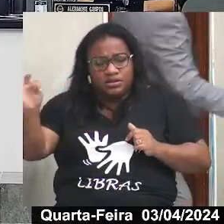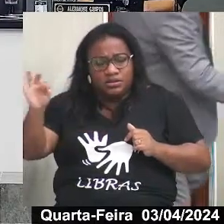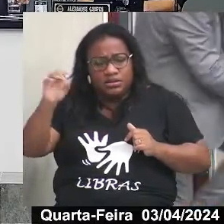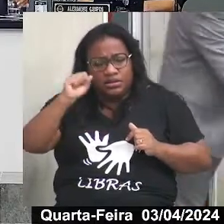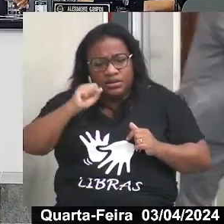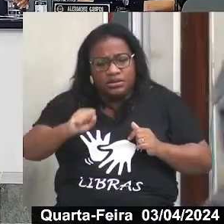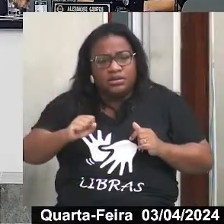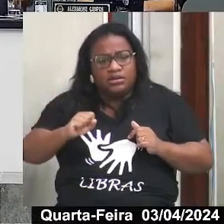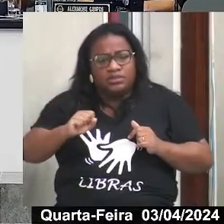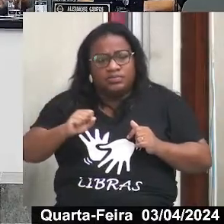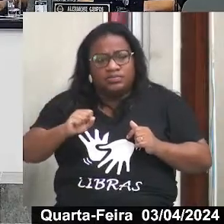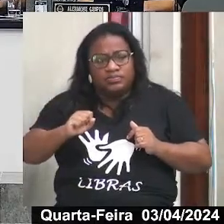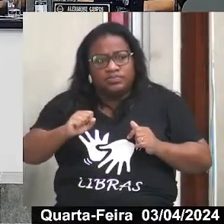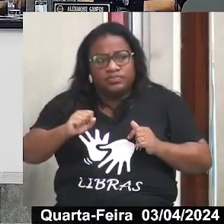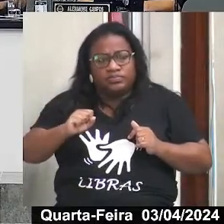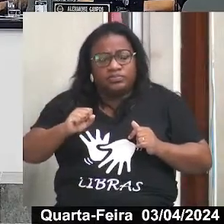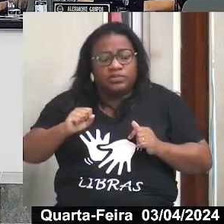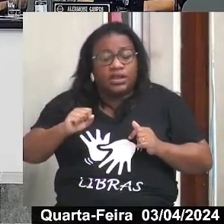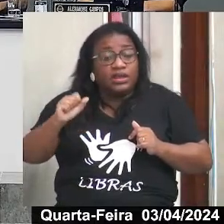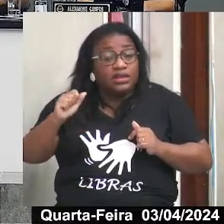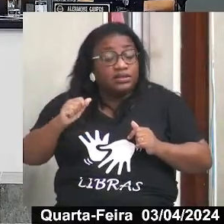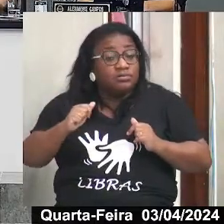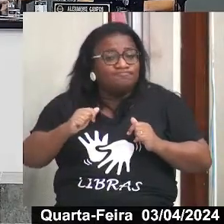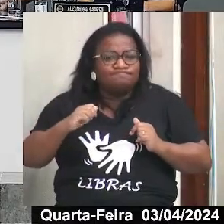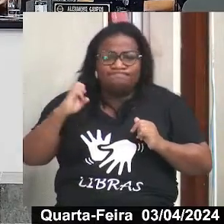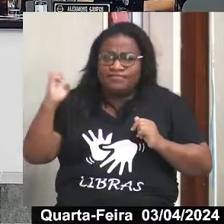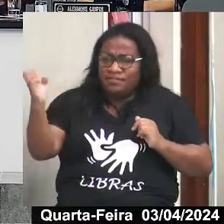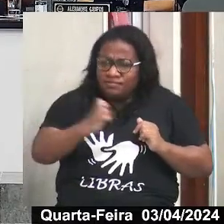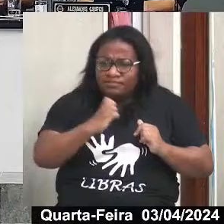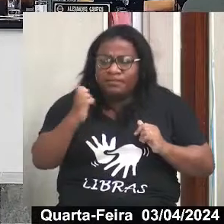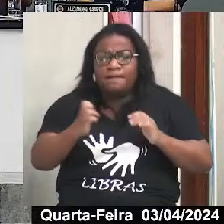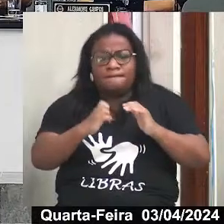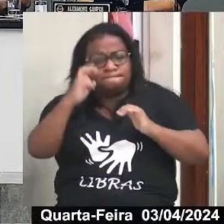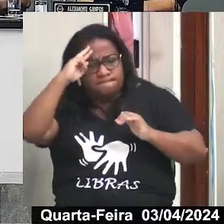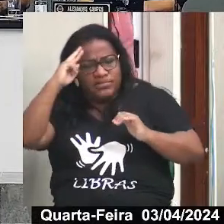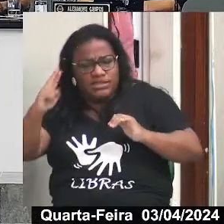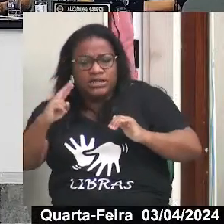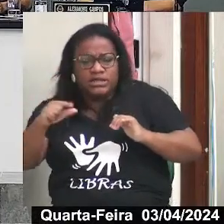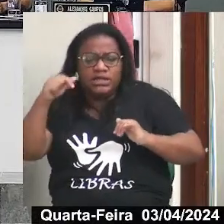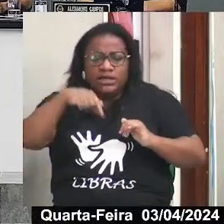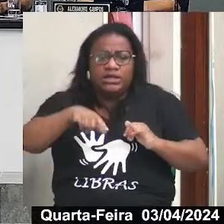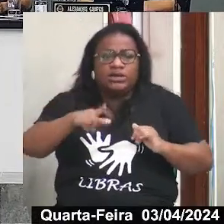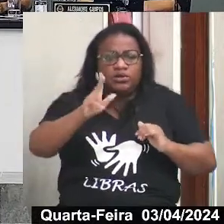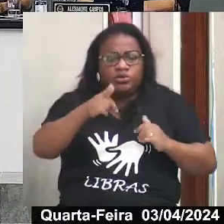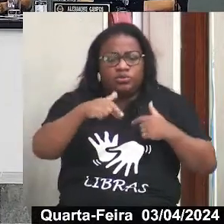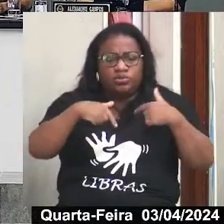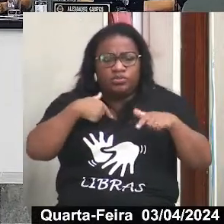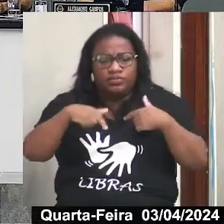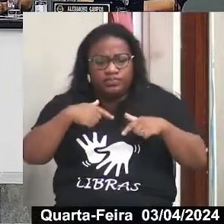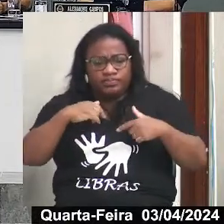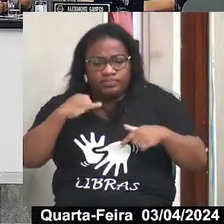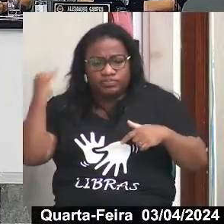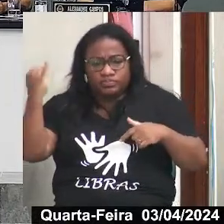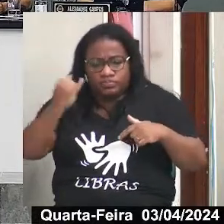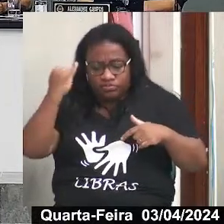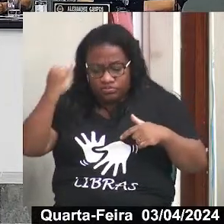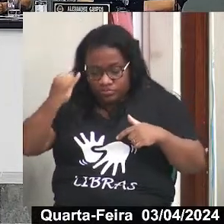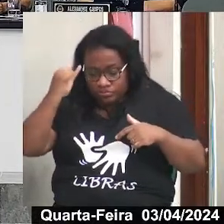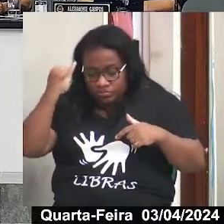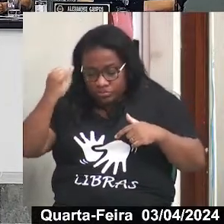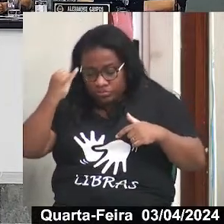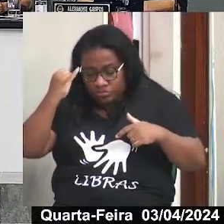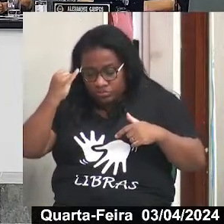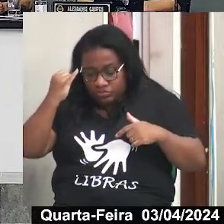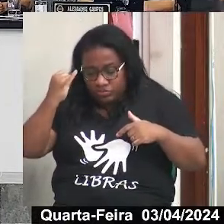muito respeito. É um empresário, gerador de emprego, gerador de renda no nosso município. Faz um trabalho social